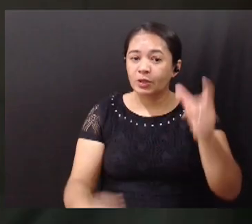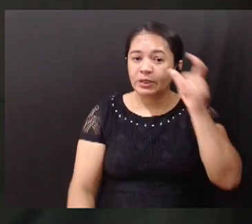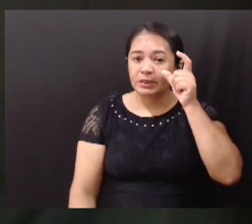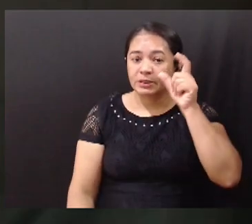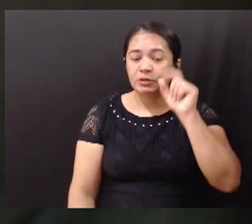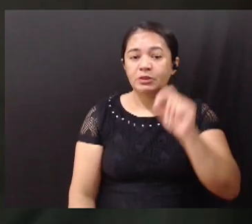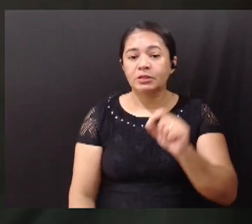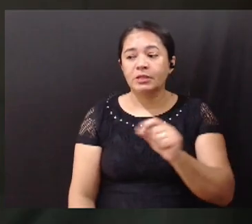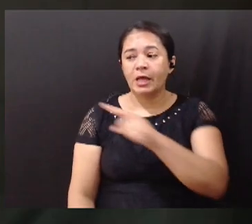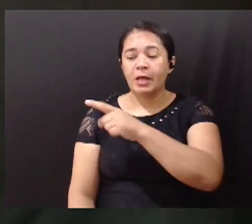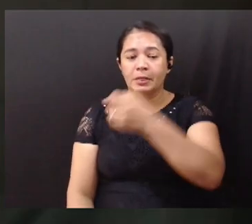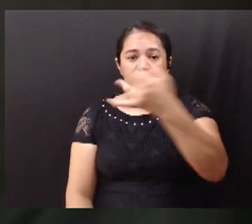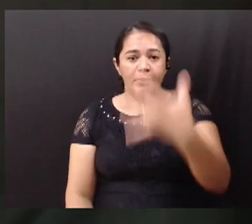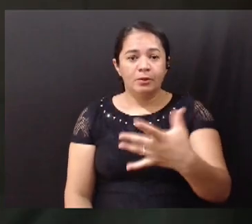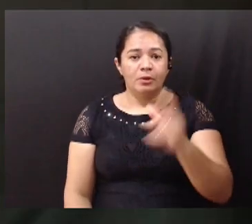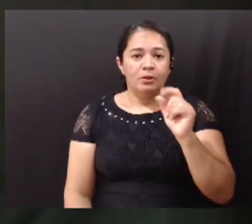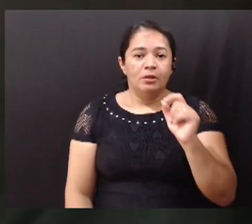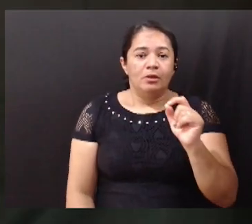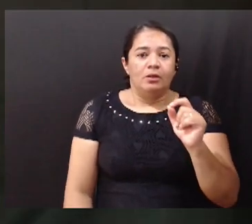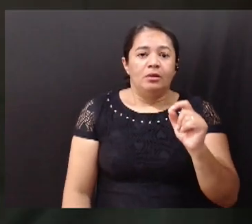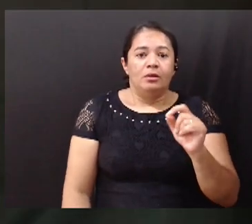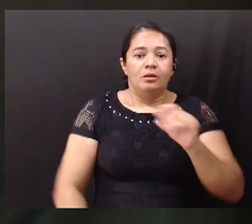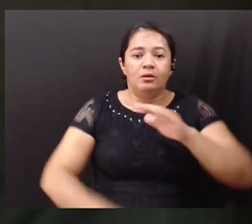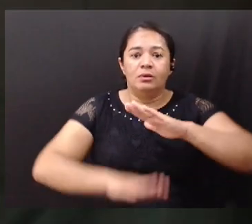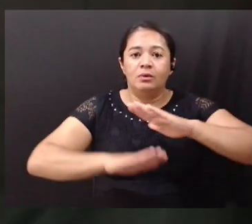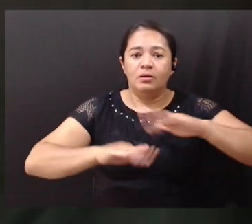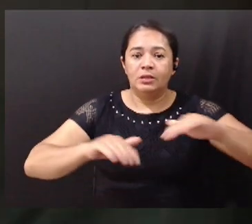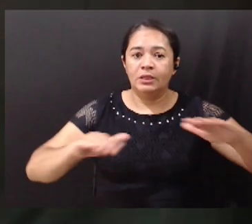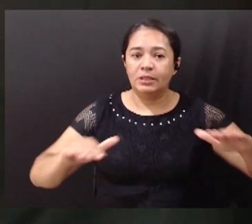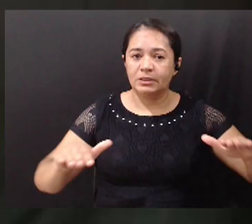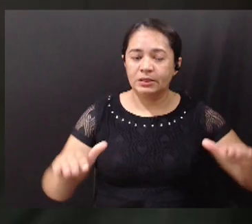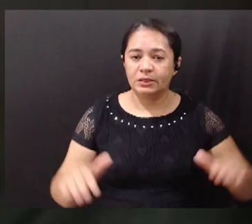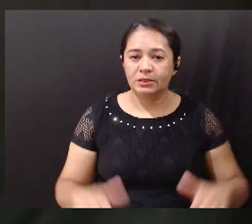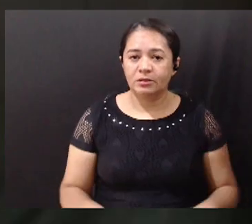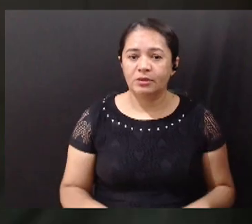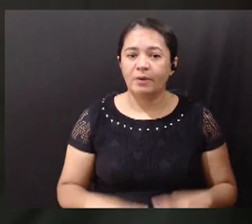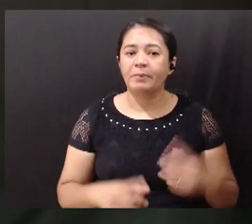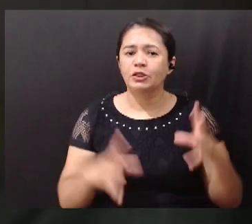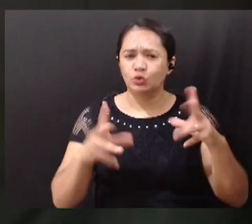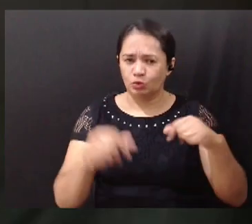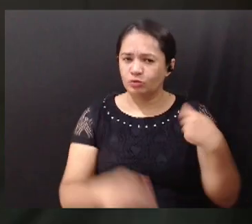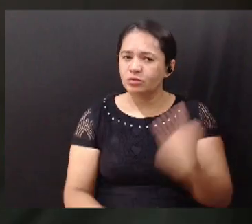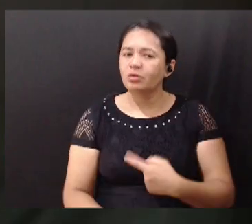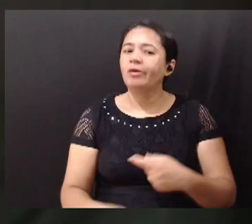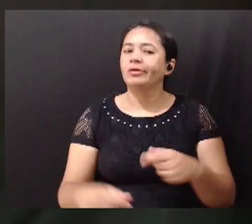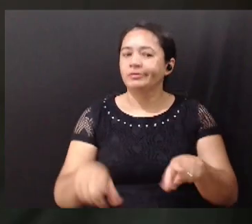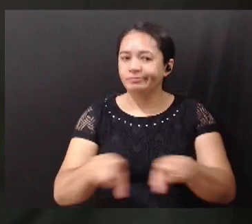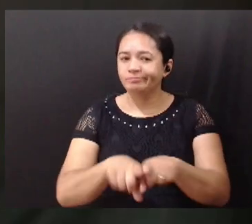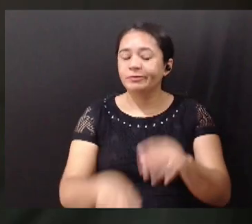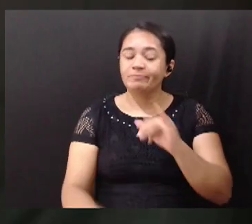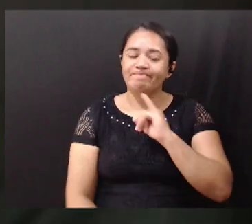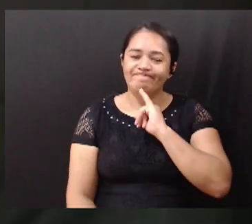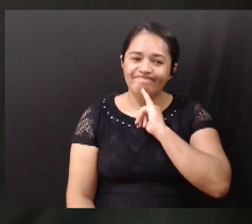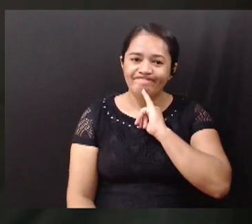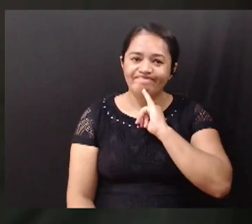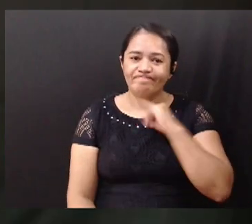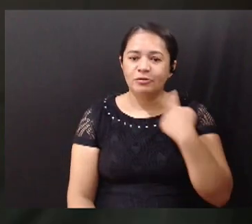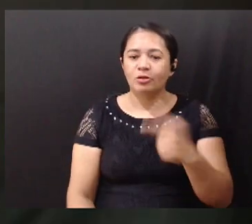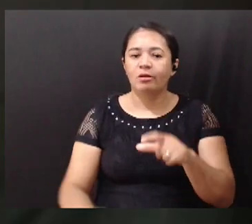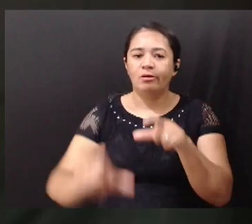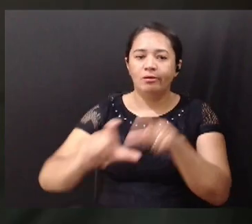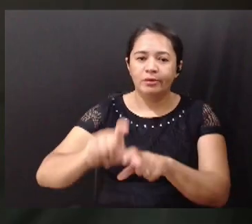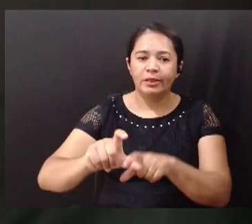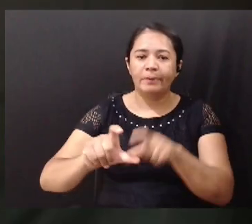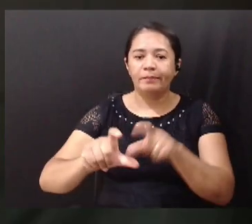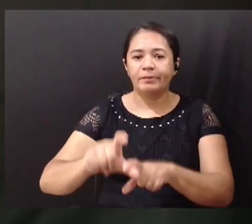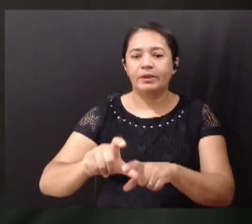que as crianças, vamos colocar as crianças aqui, mas somos todos, tá, gente? Infelizmente, a gente acaba ficando dependente das